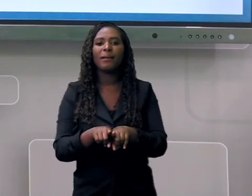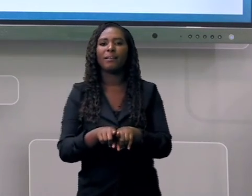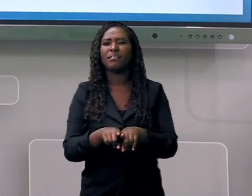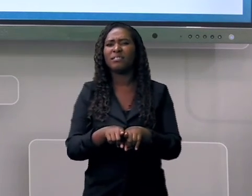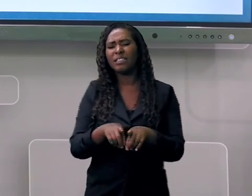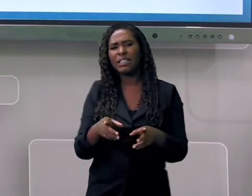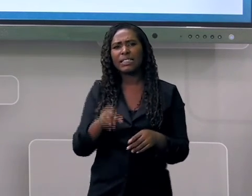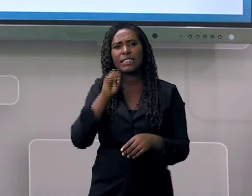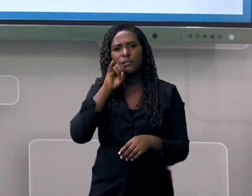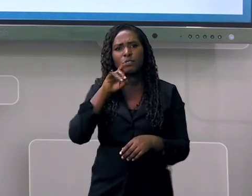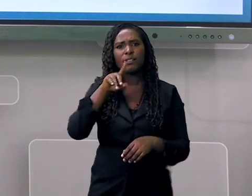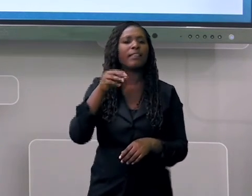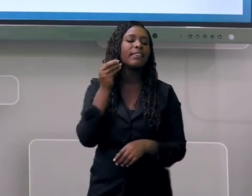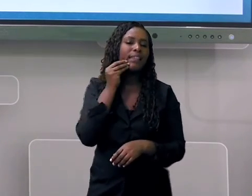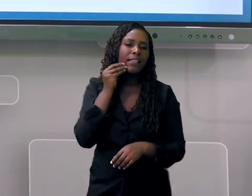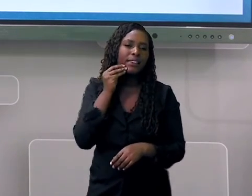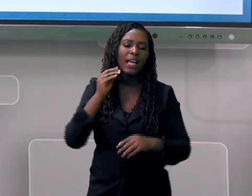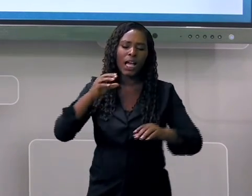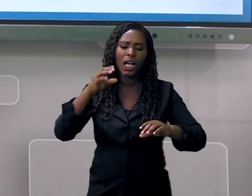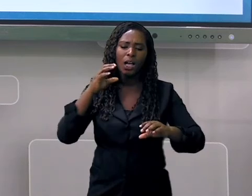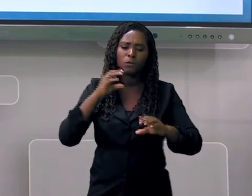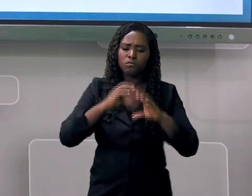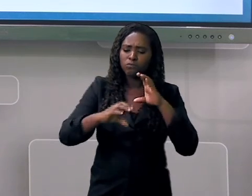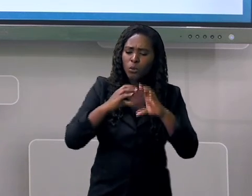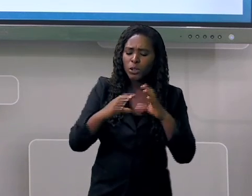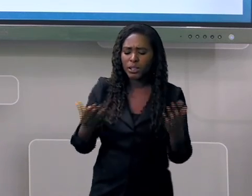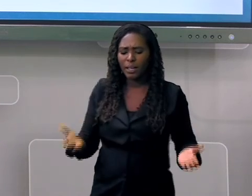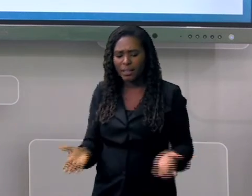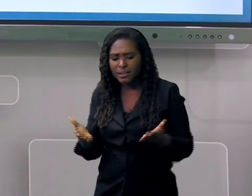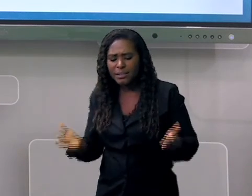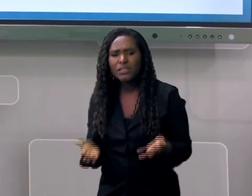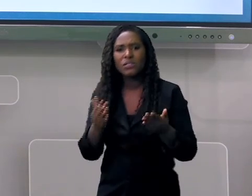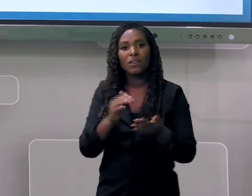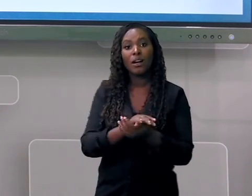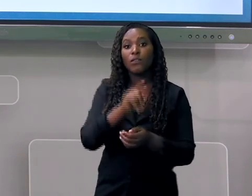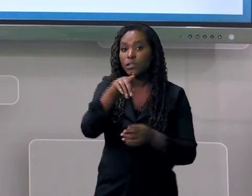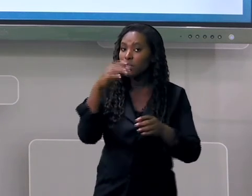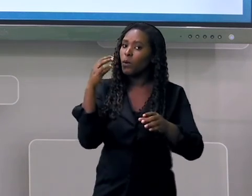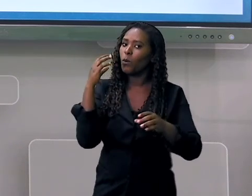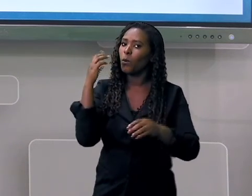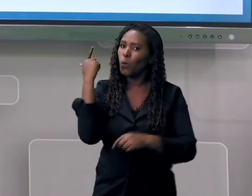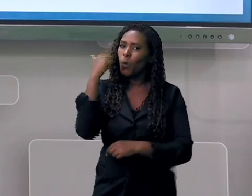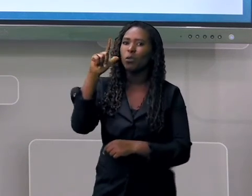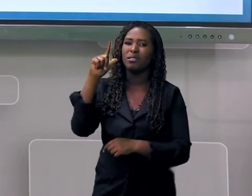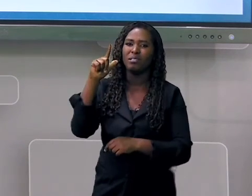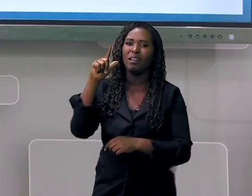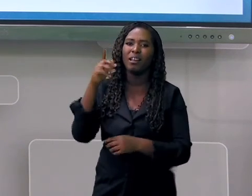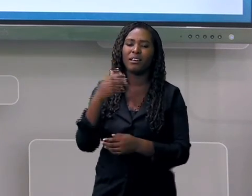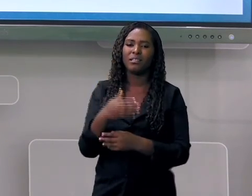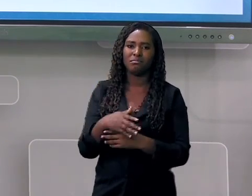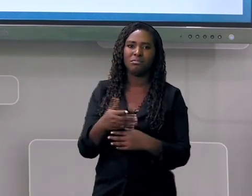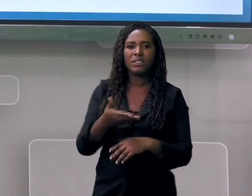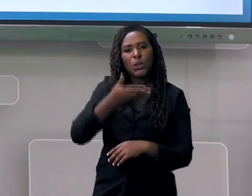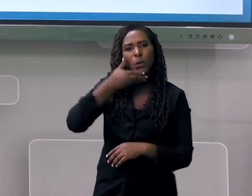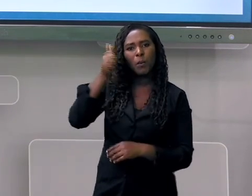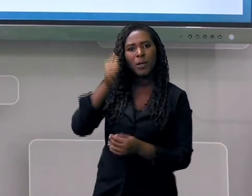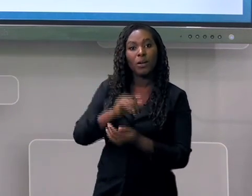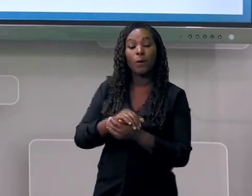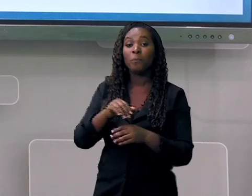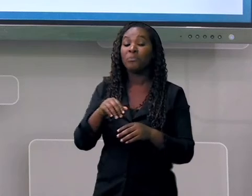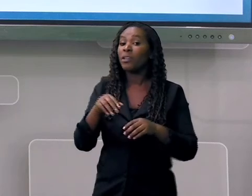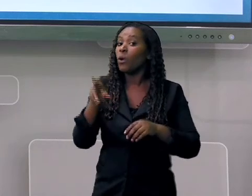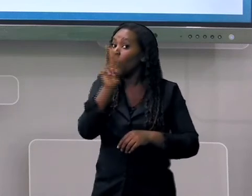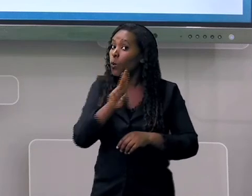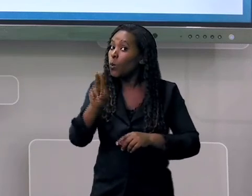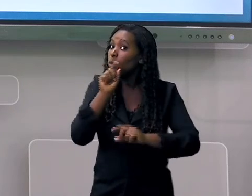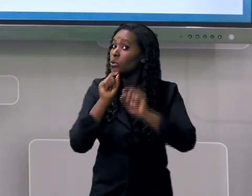melhor. Então, a linguagem para ela tem uma certa dificuldade, sim, então tenha paciência. Use aí o visual. Em